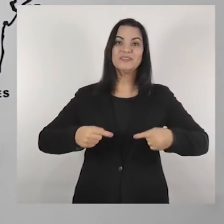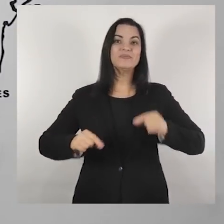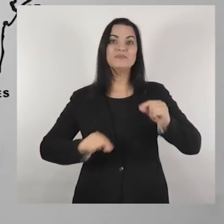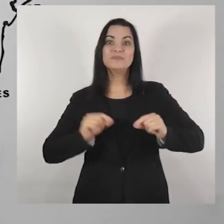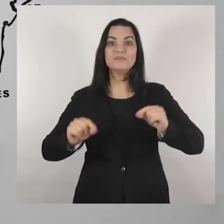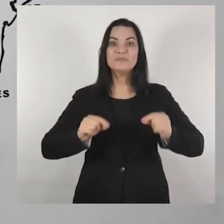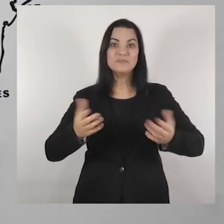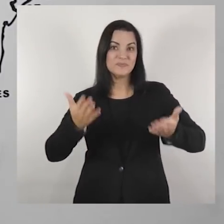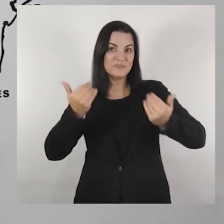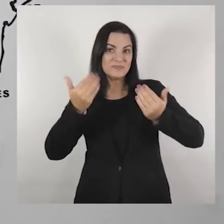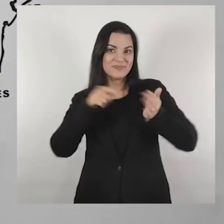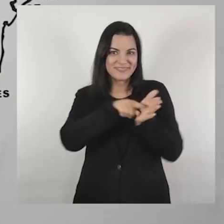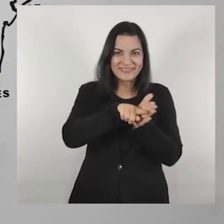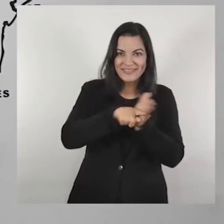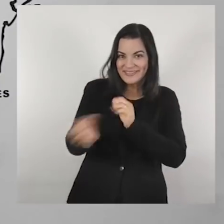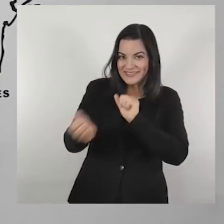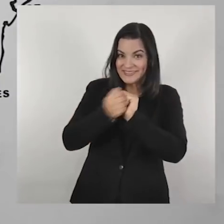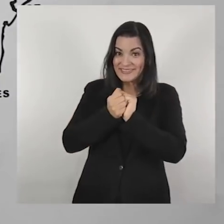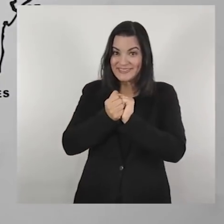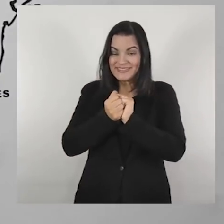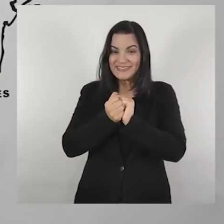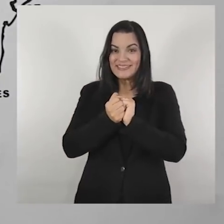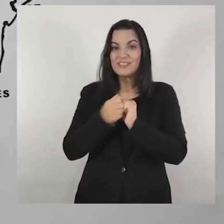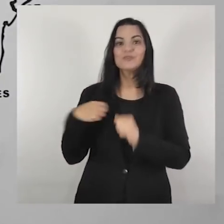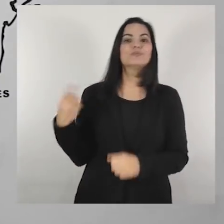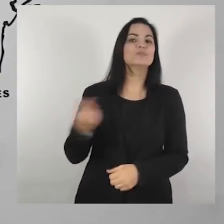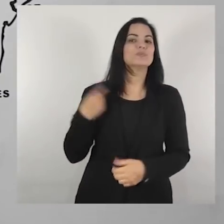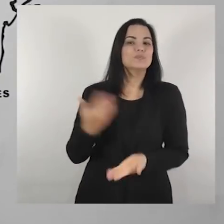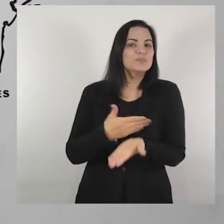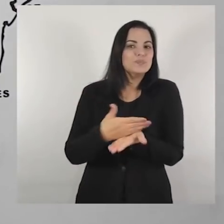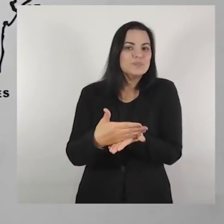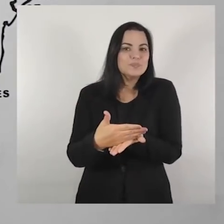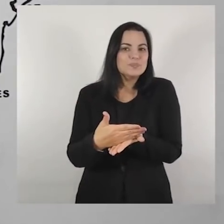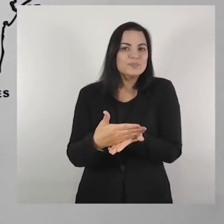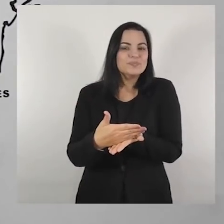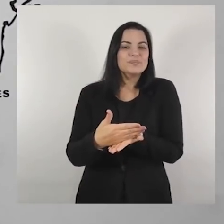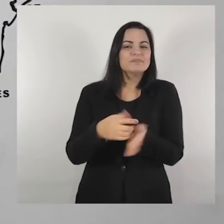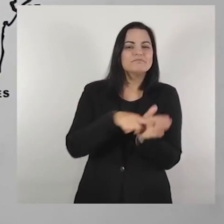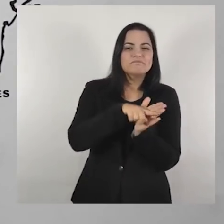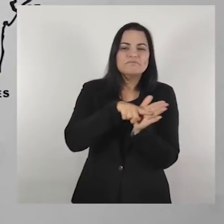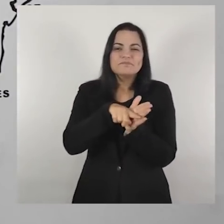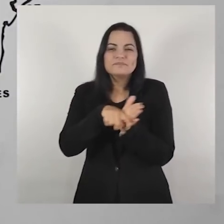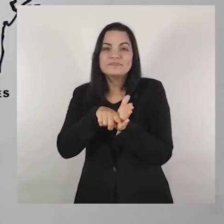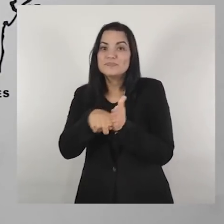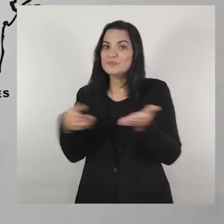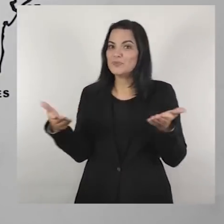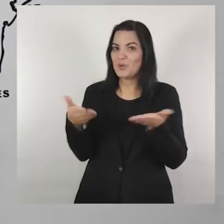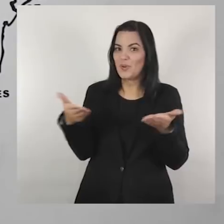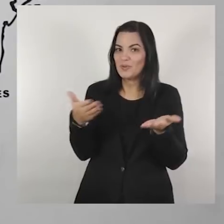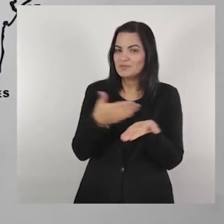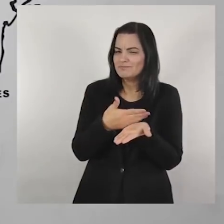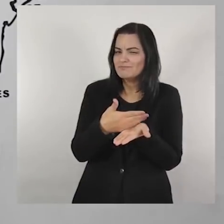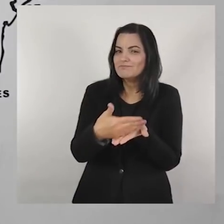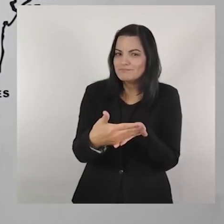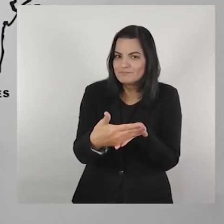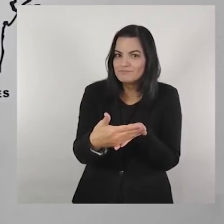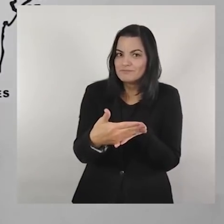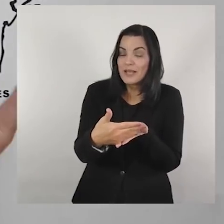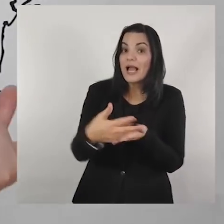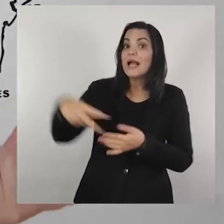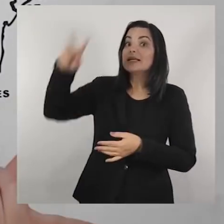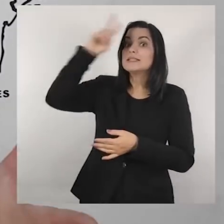Topa uma investigação comigo? Nós vamos começar essa investigação hoje e aí só